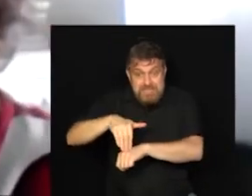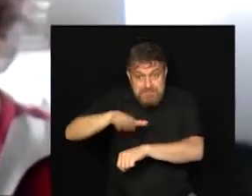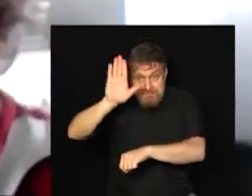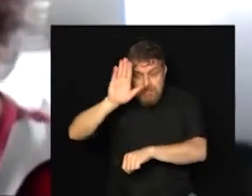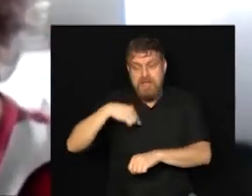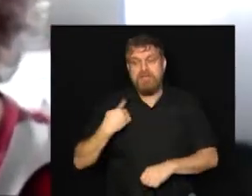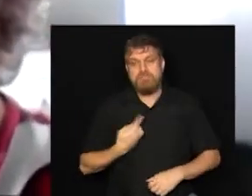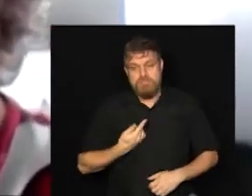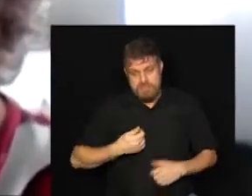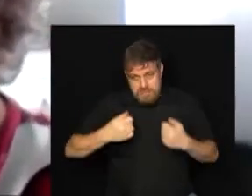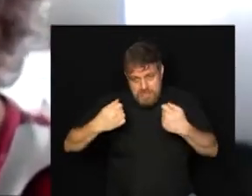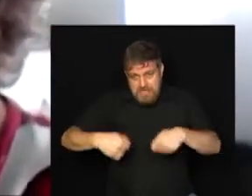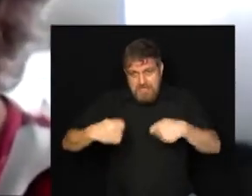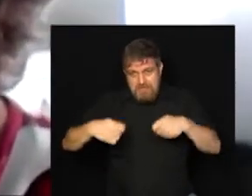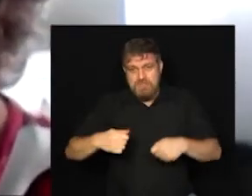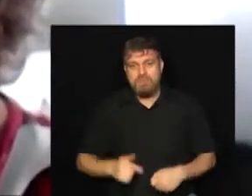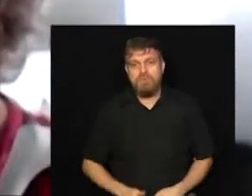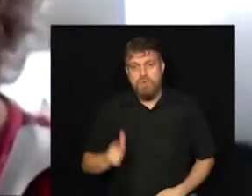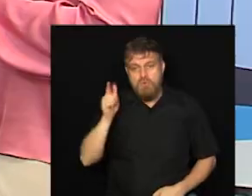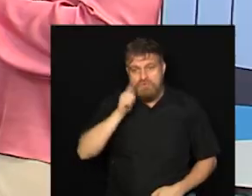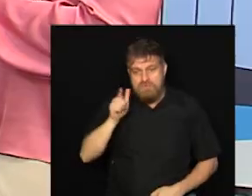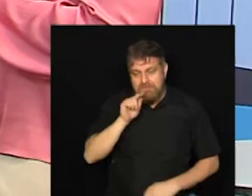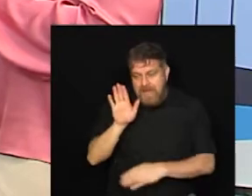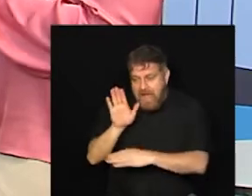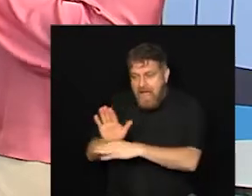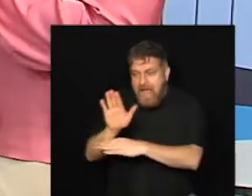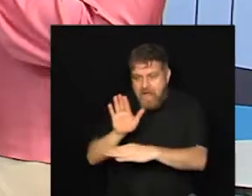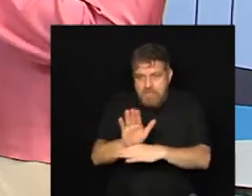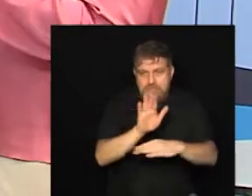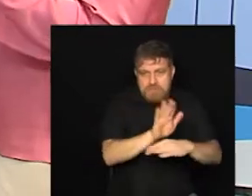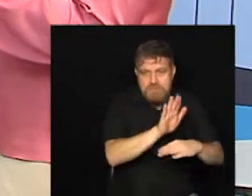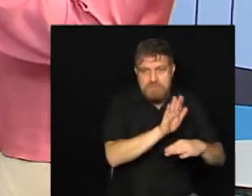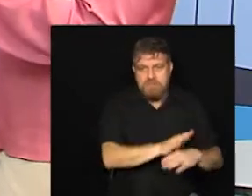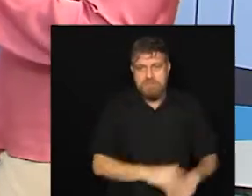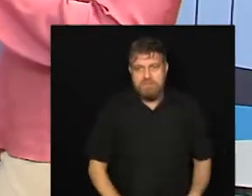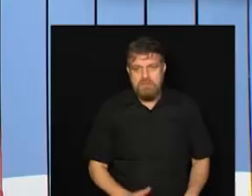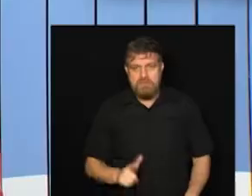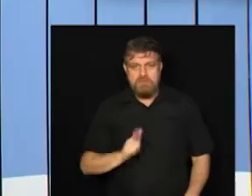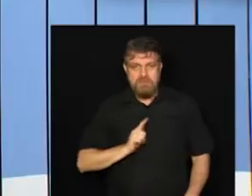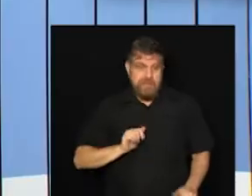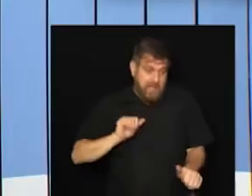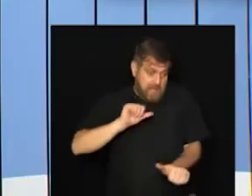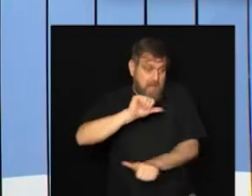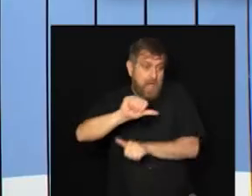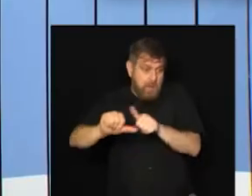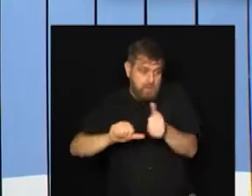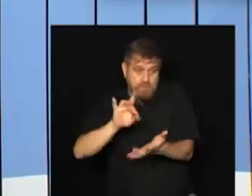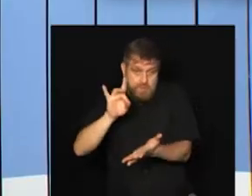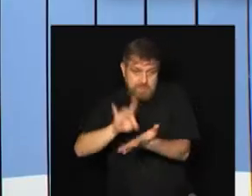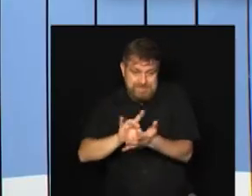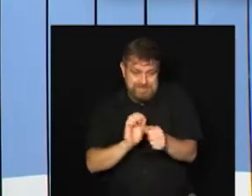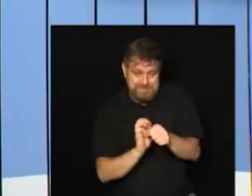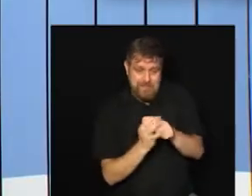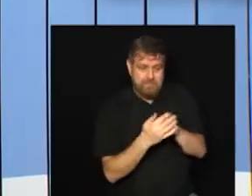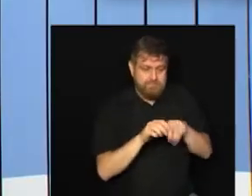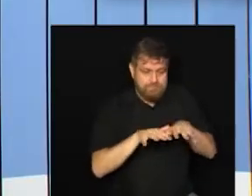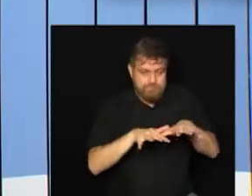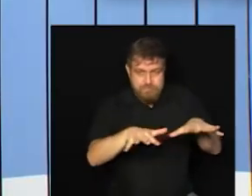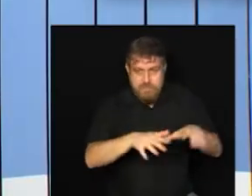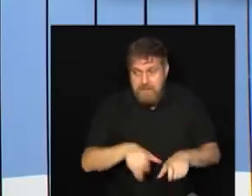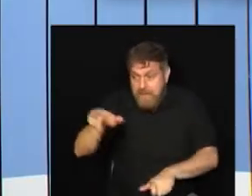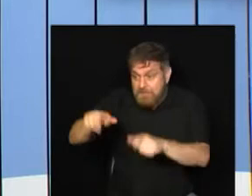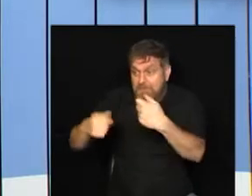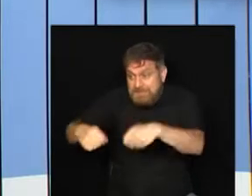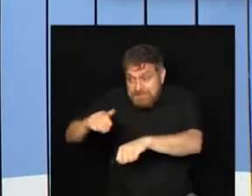básicas que nós precisamos amparar essas pacientes. Você vê que a realidade acabou mudando, né, imposta pela pandemia, as